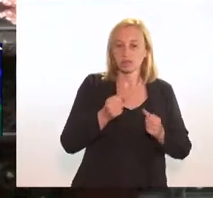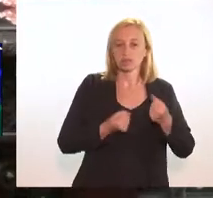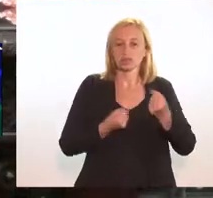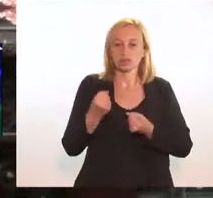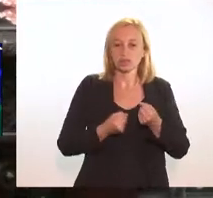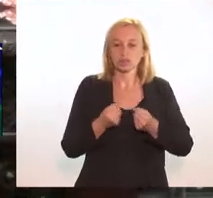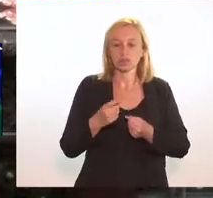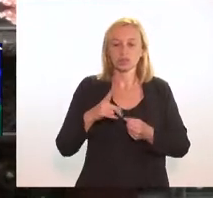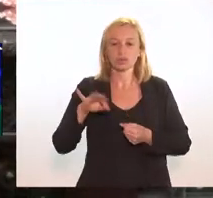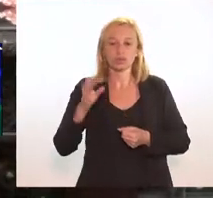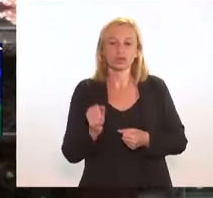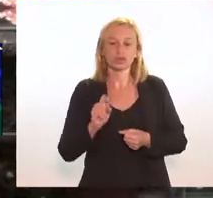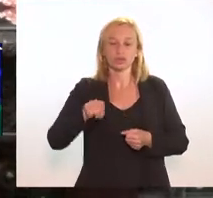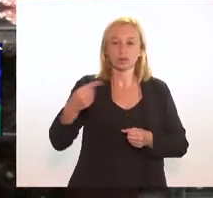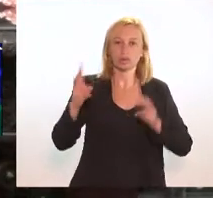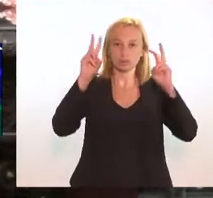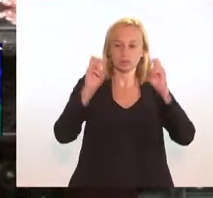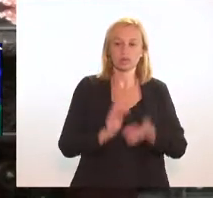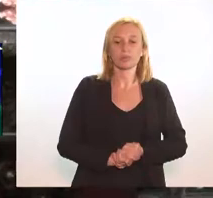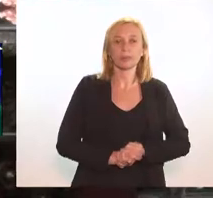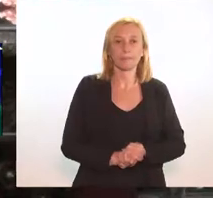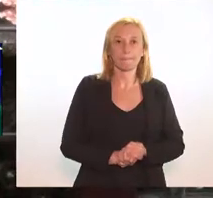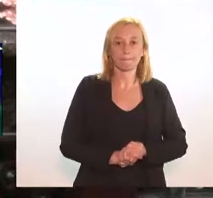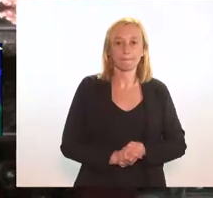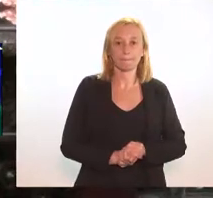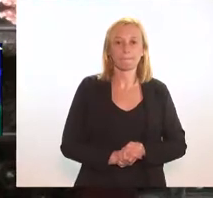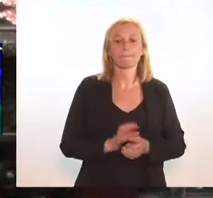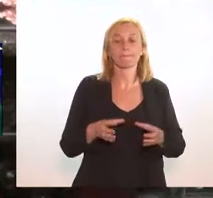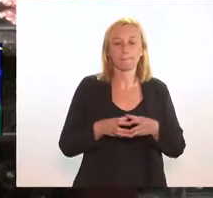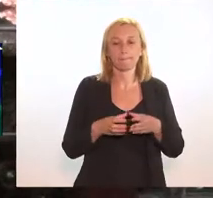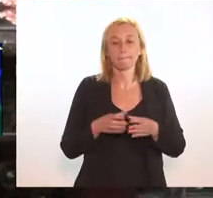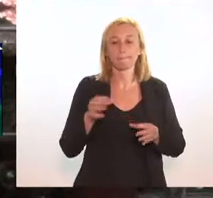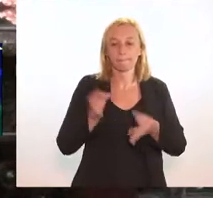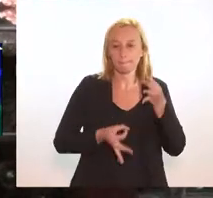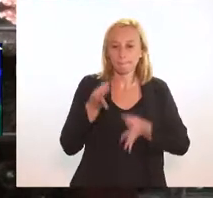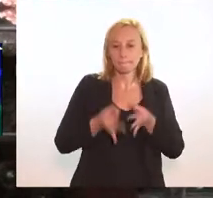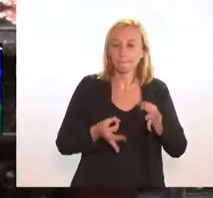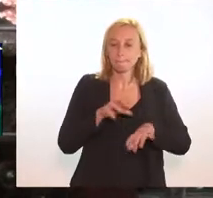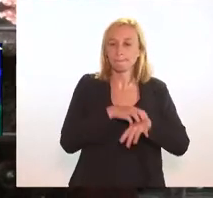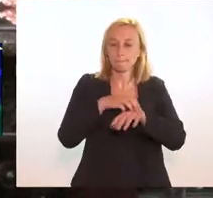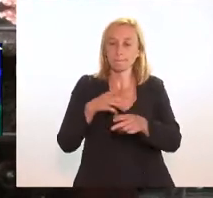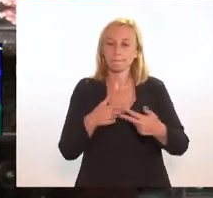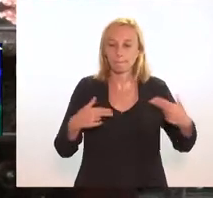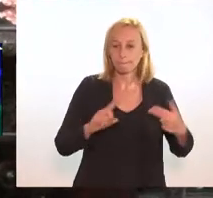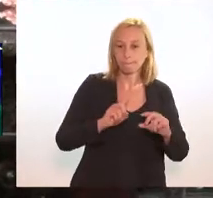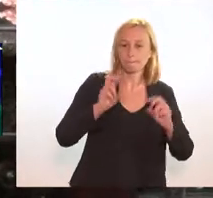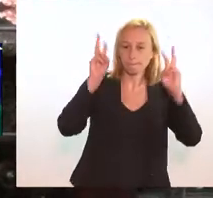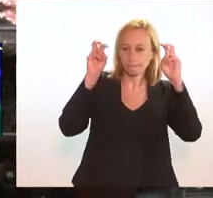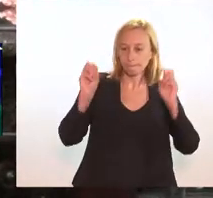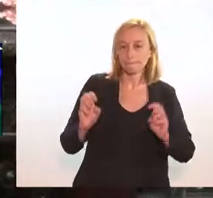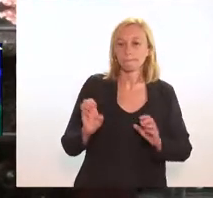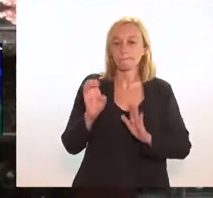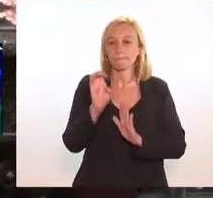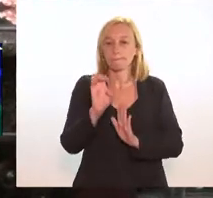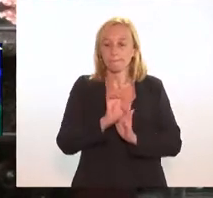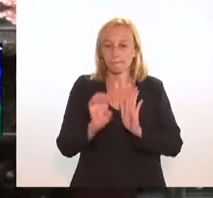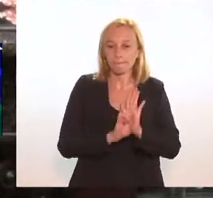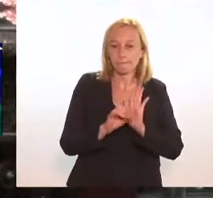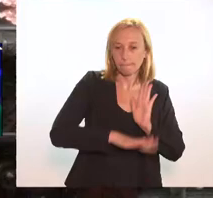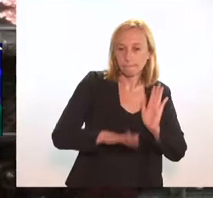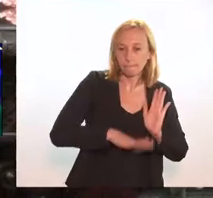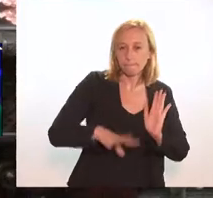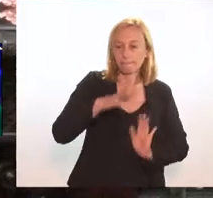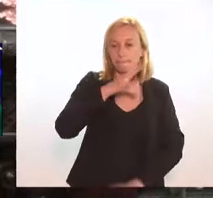outras providências. Pendente de pareceres das comissões de Constituição e Justiça, de Transporte e Assuntos da Criança, Adolescente e do Idoso,